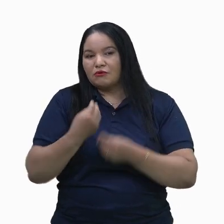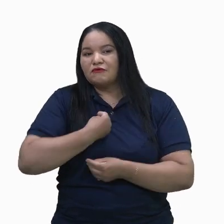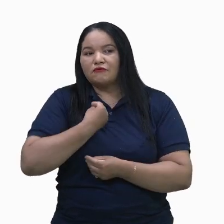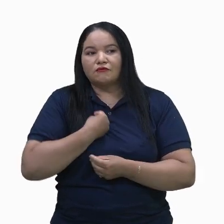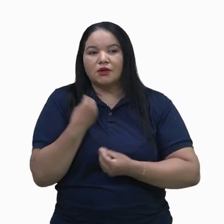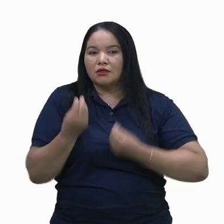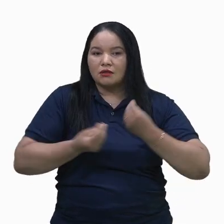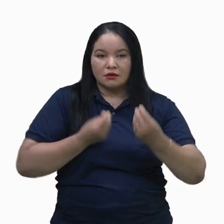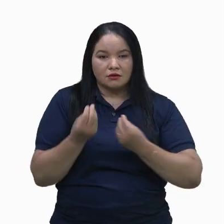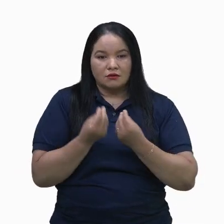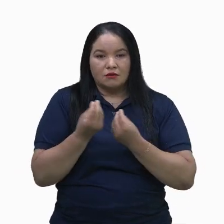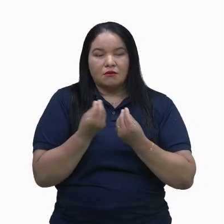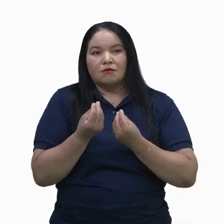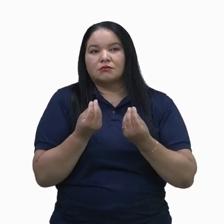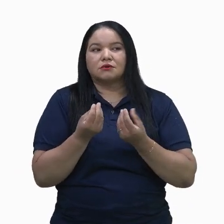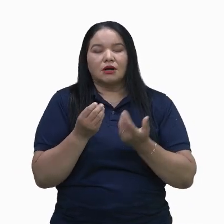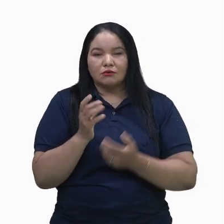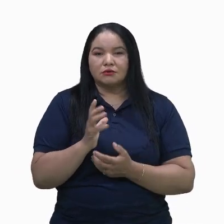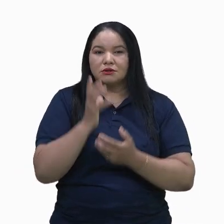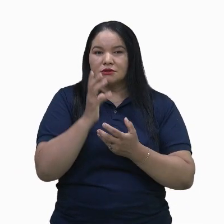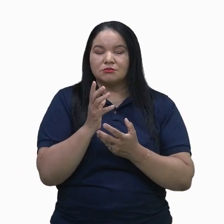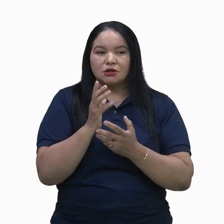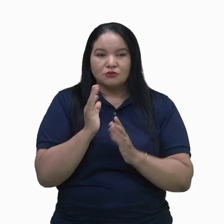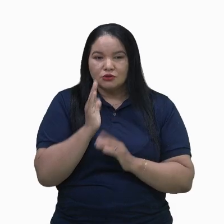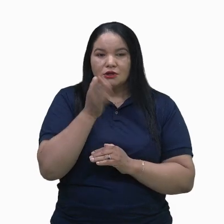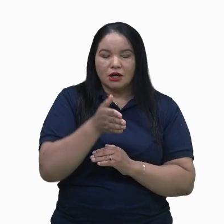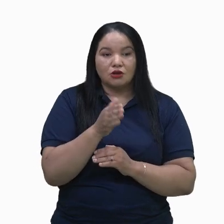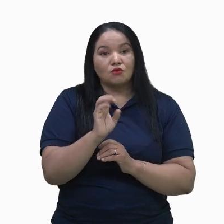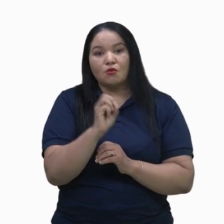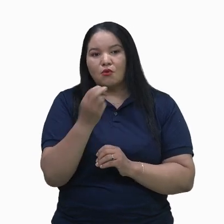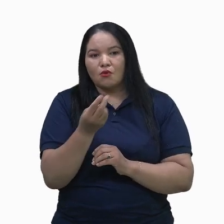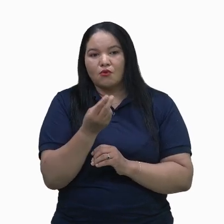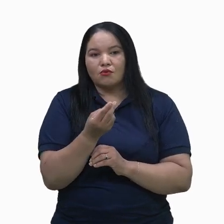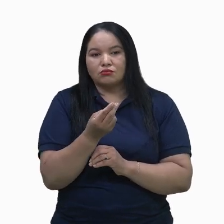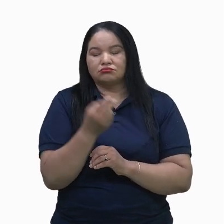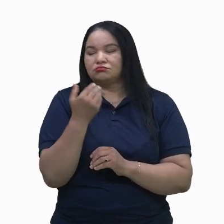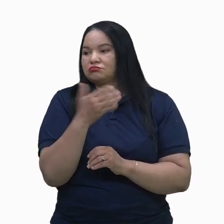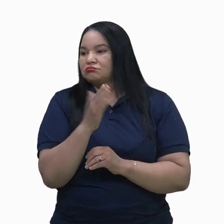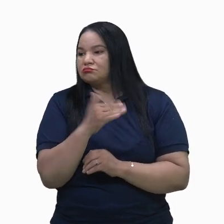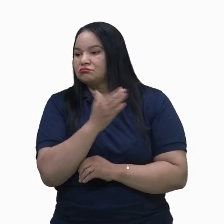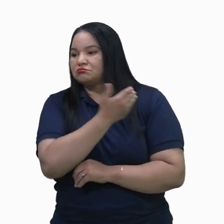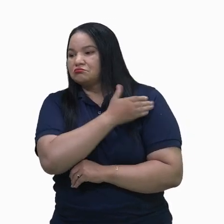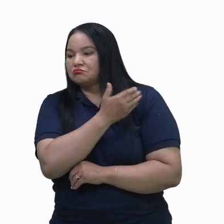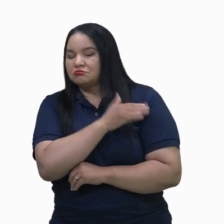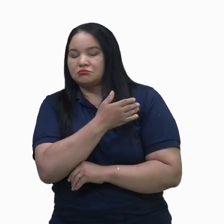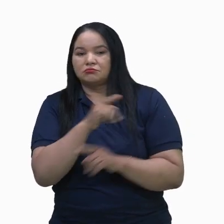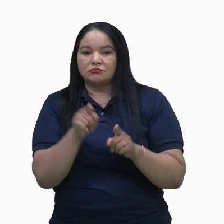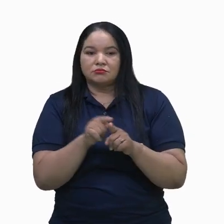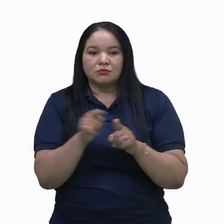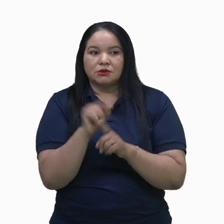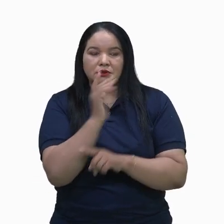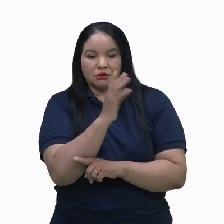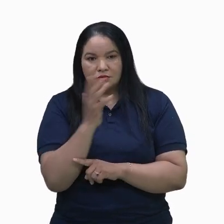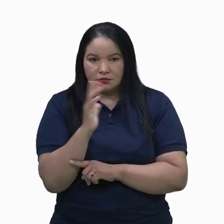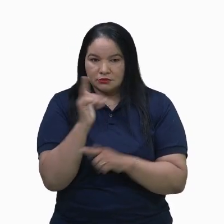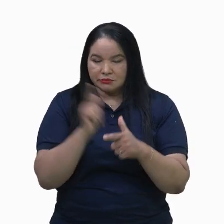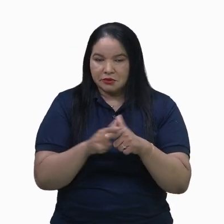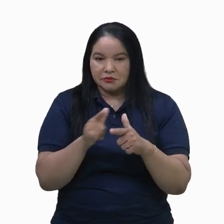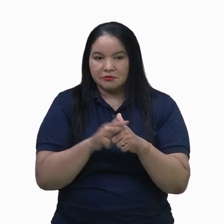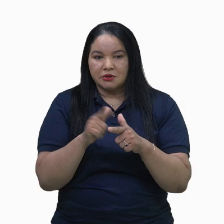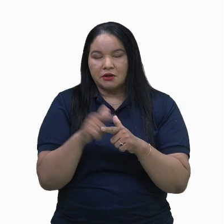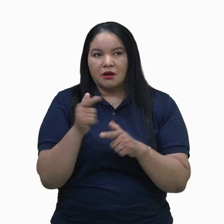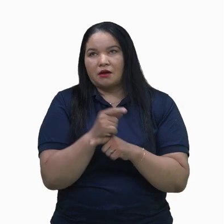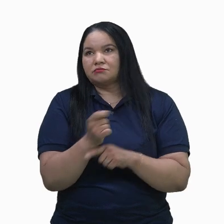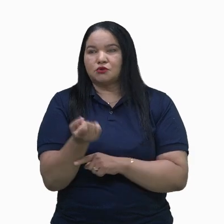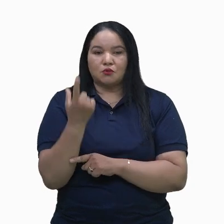vivendo ali direto com aqueles fatos ou a gente está apenas ignorando esses sinais que a natureza vem dando para a gente? Os